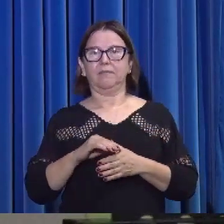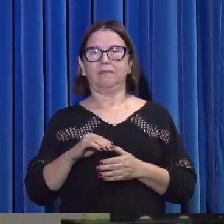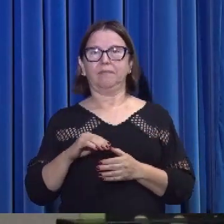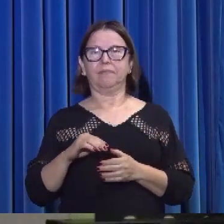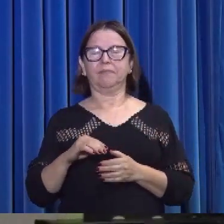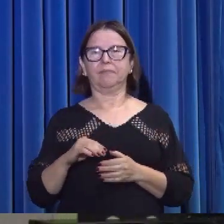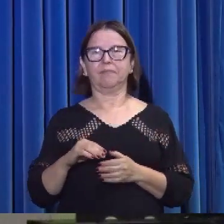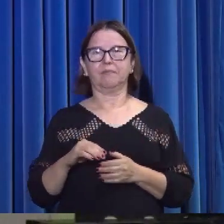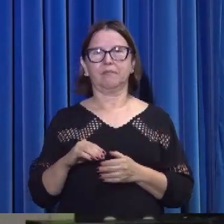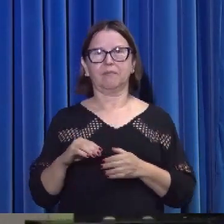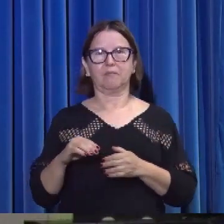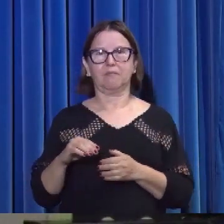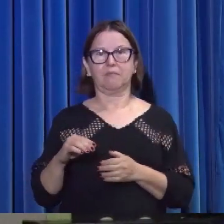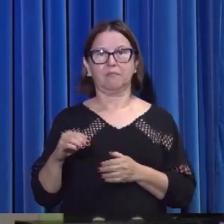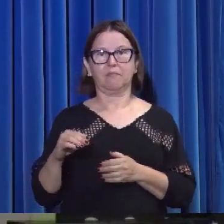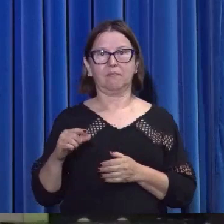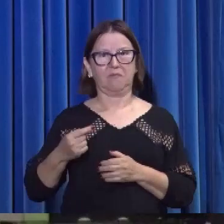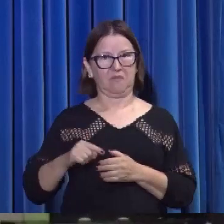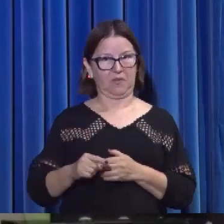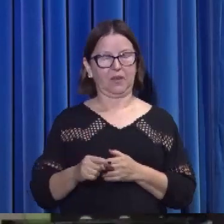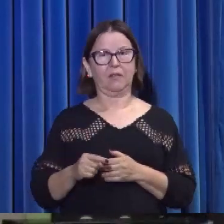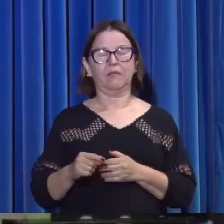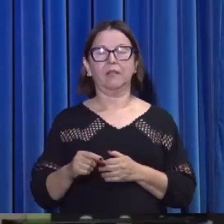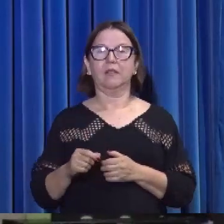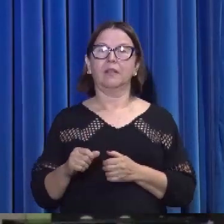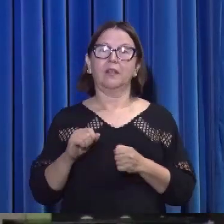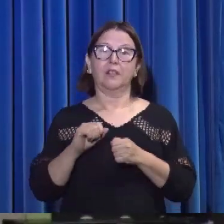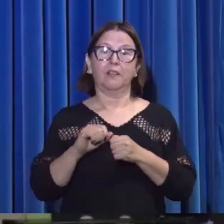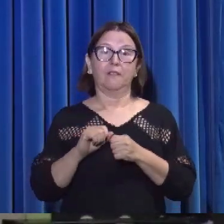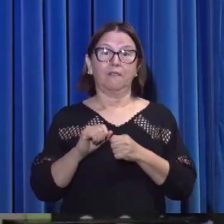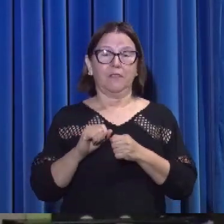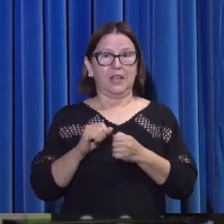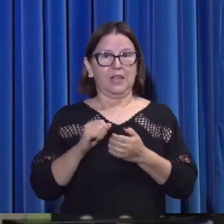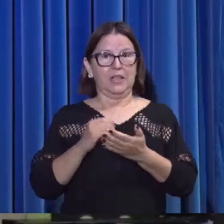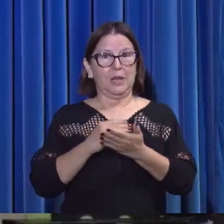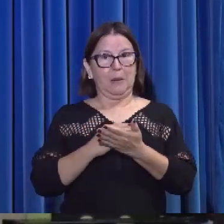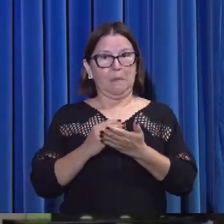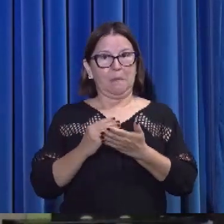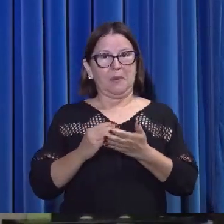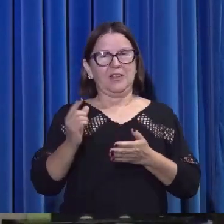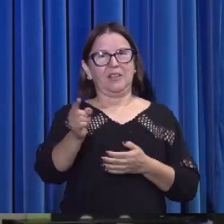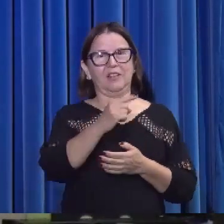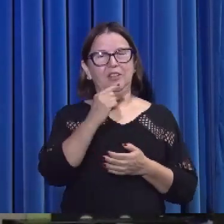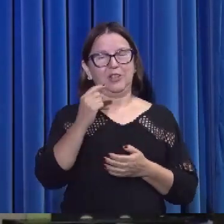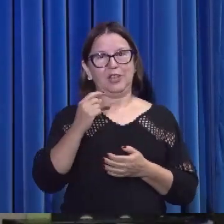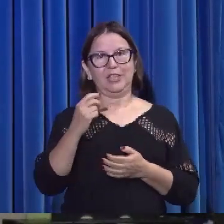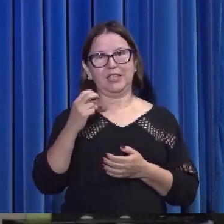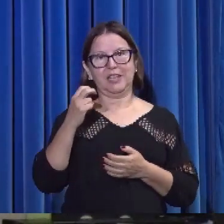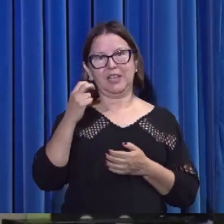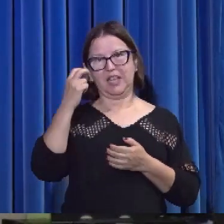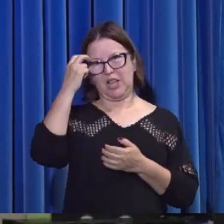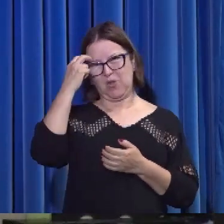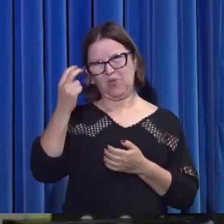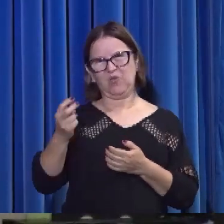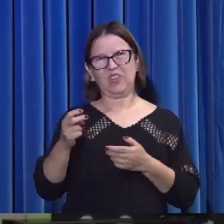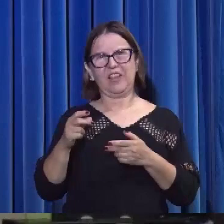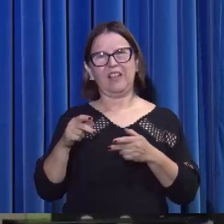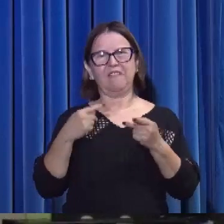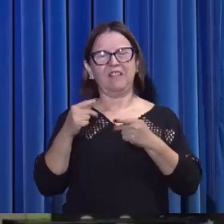infelizmente faz parte da nossa cultura falarmos somente sobre cura, esperança